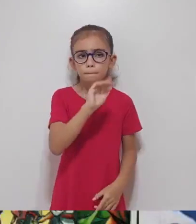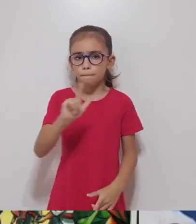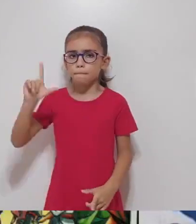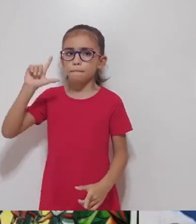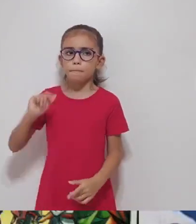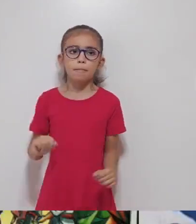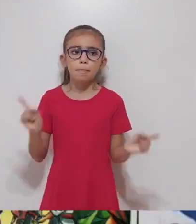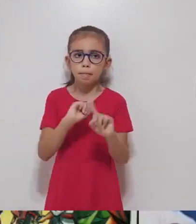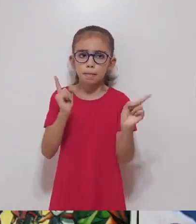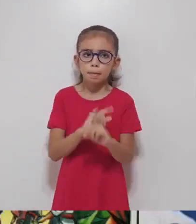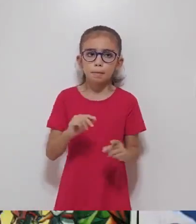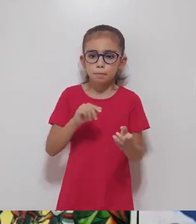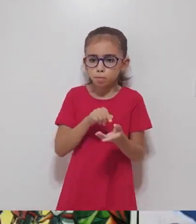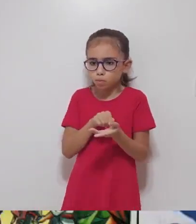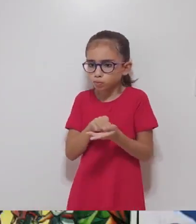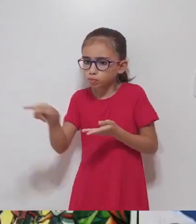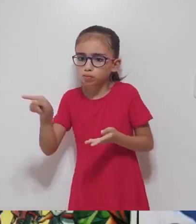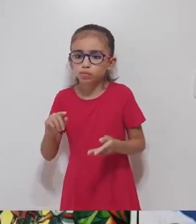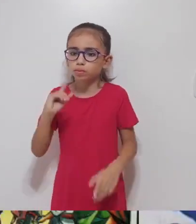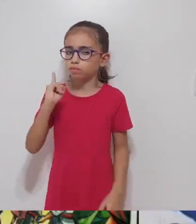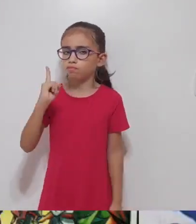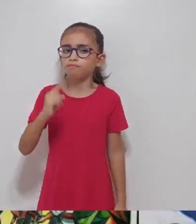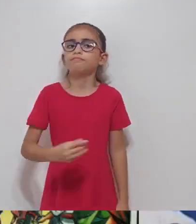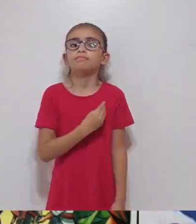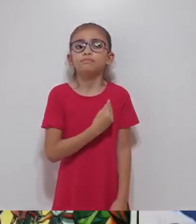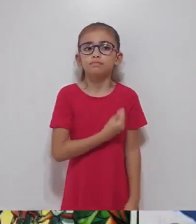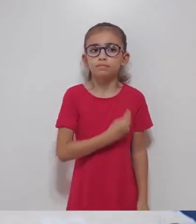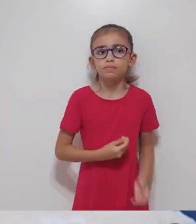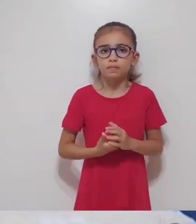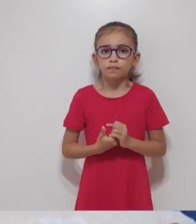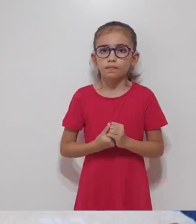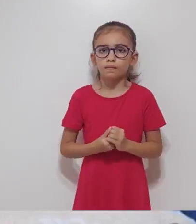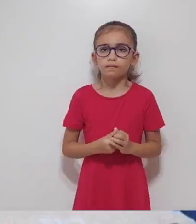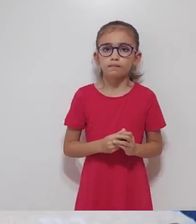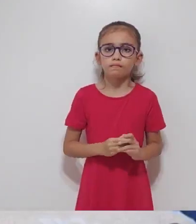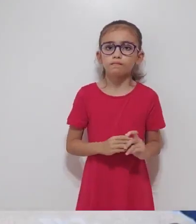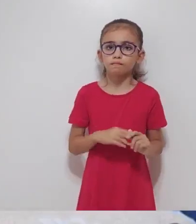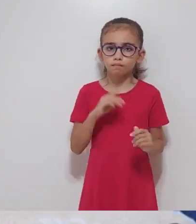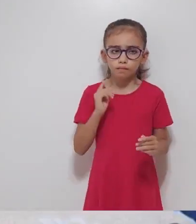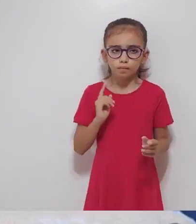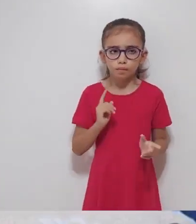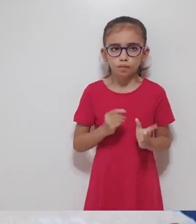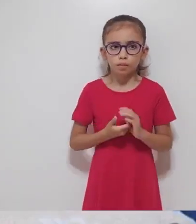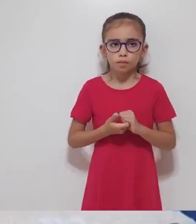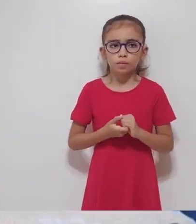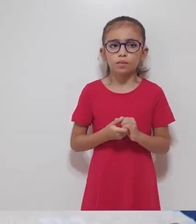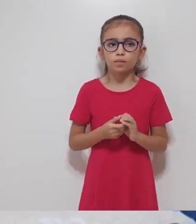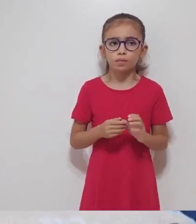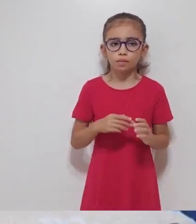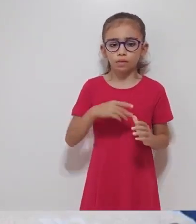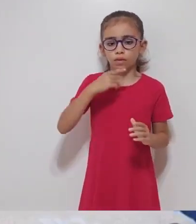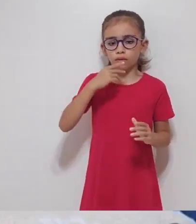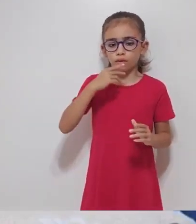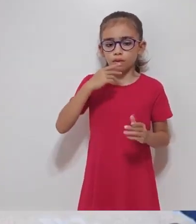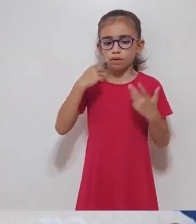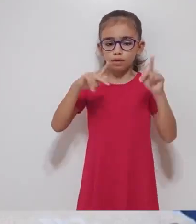escapar nenhum com vida. No mesmo dia, o profeta de Deus orou. O profeta